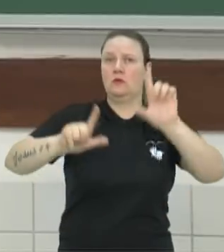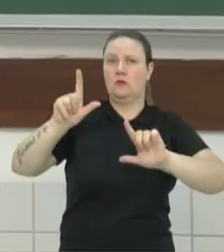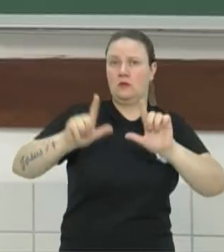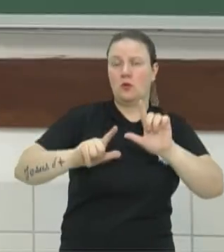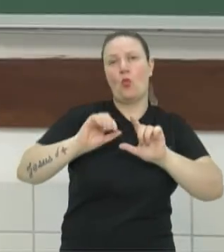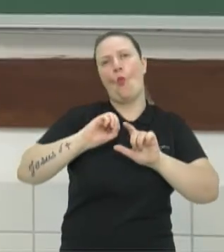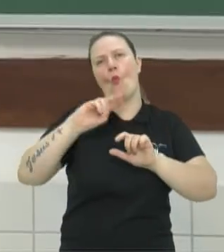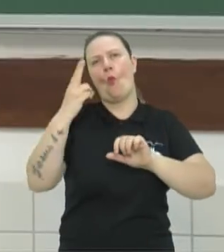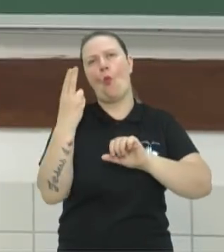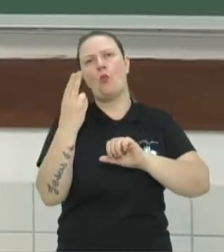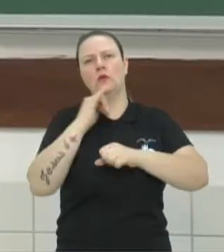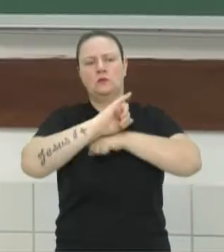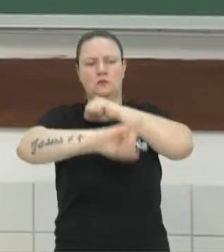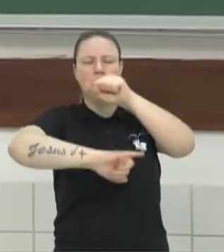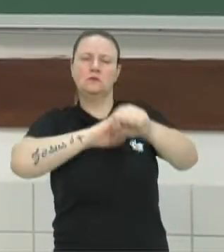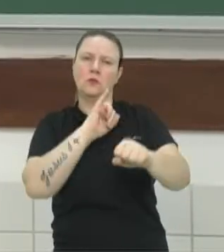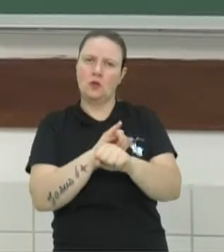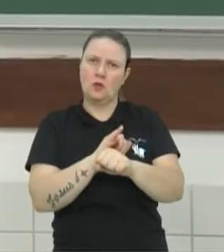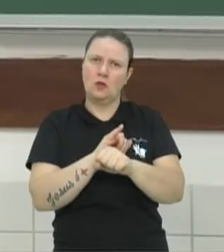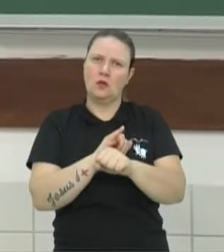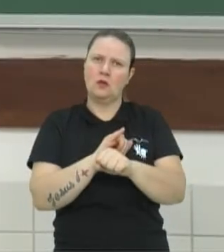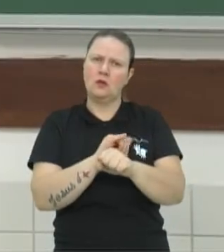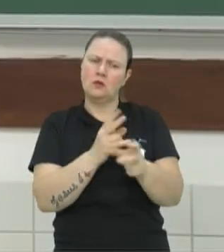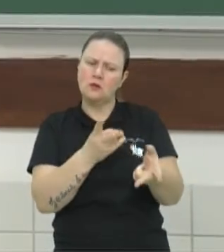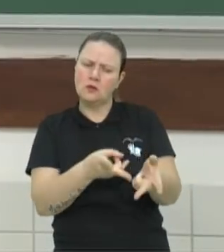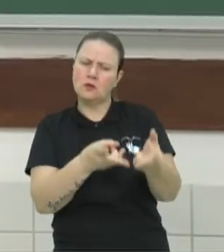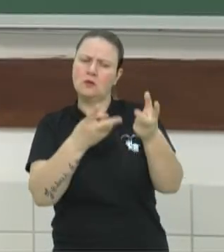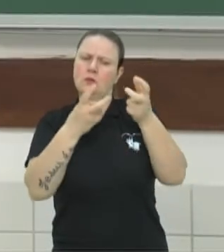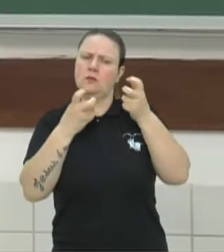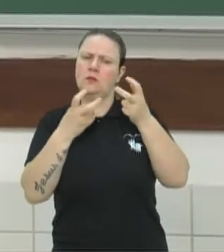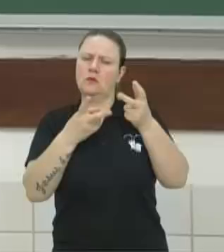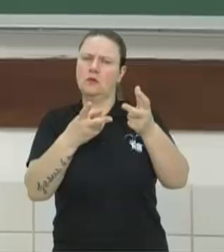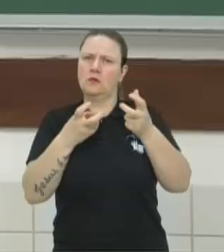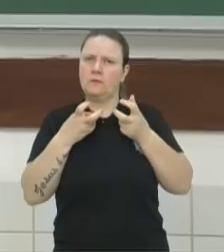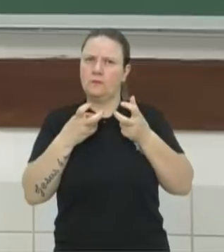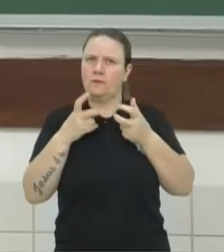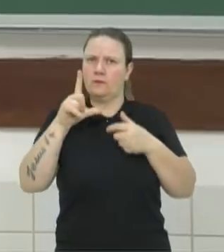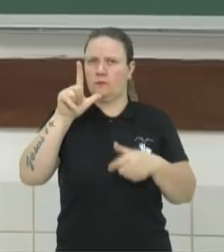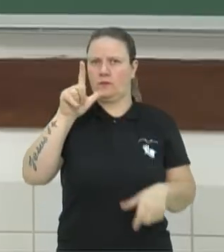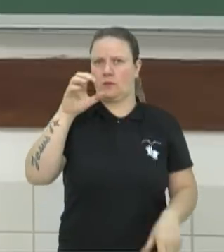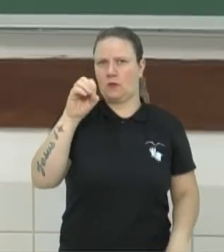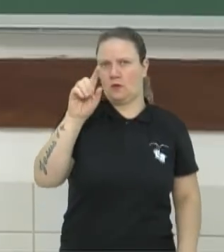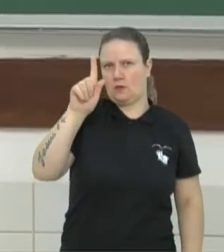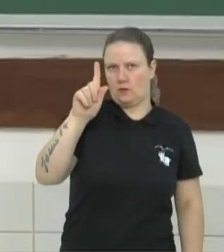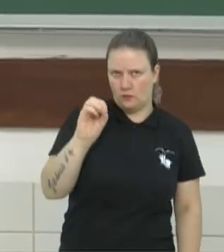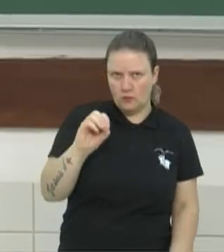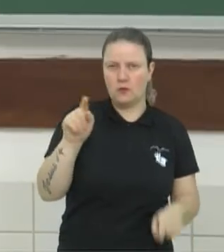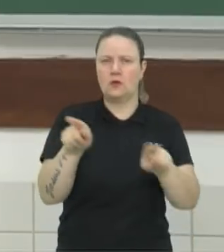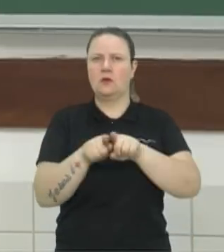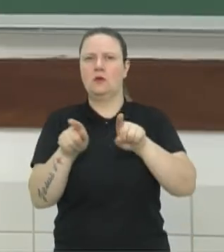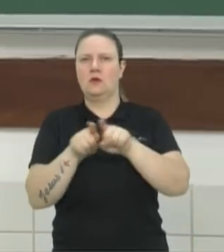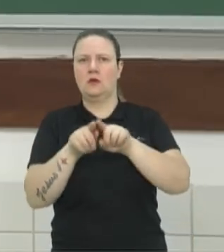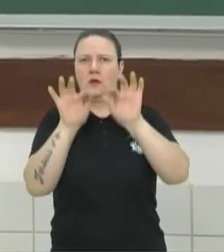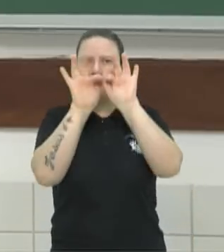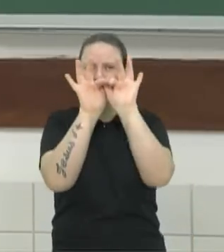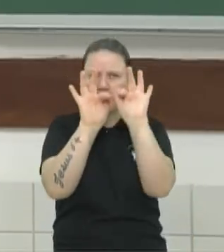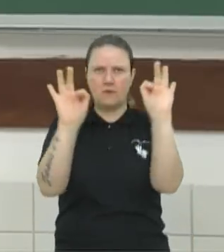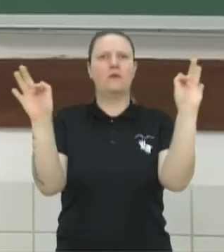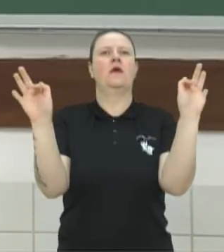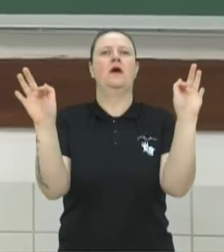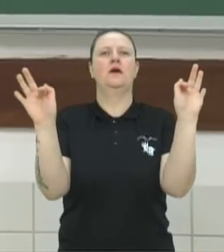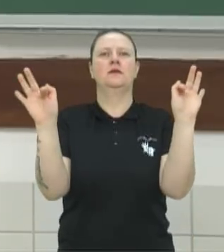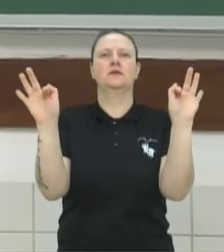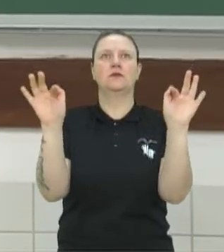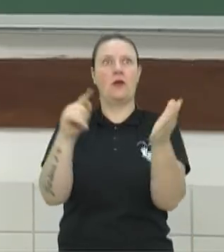na internet, etc. E você vai reparar. Você vai reparar no logotipo e qual é o slogan que vem junto com essa